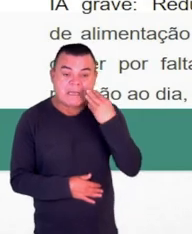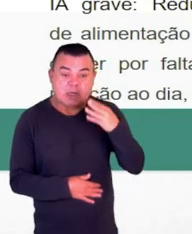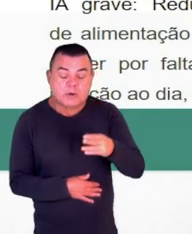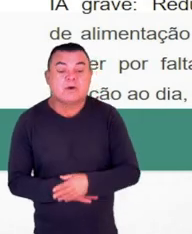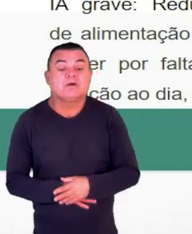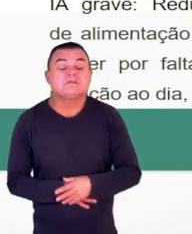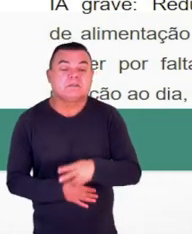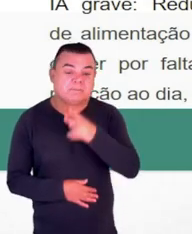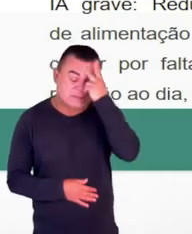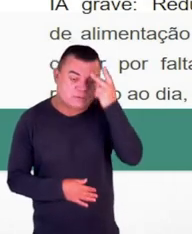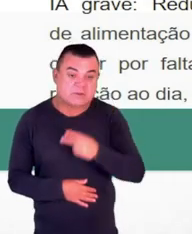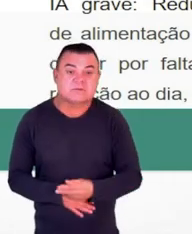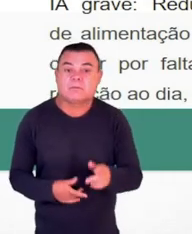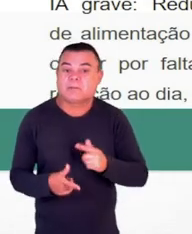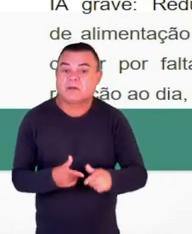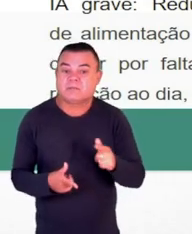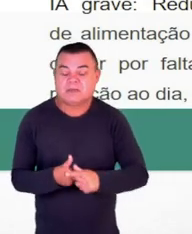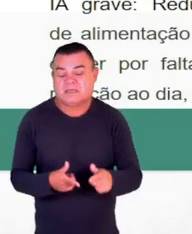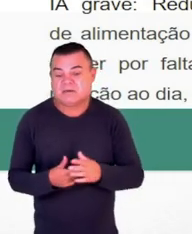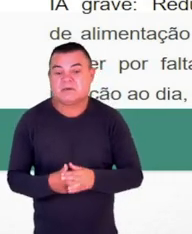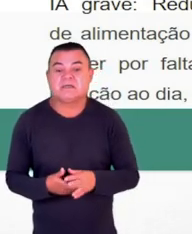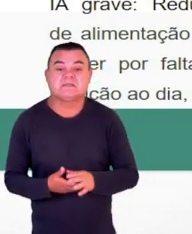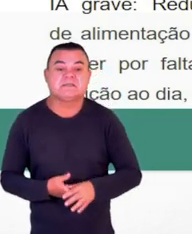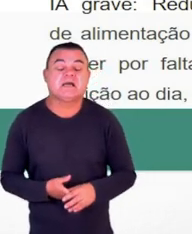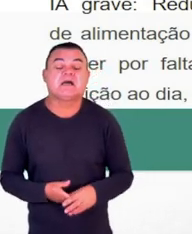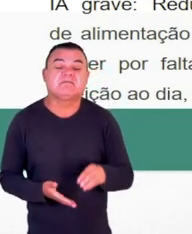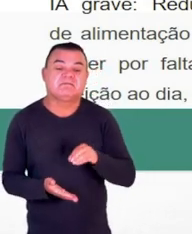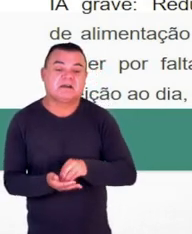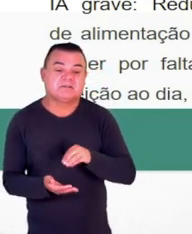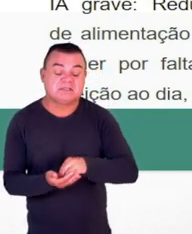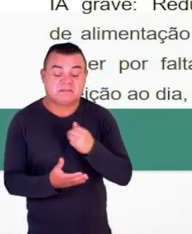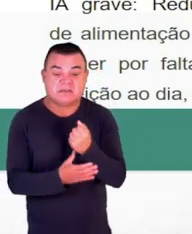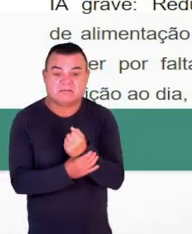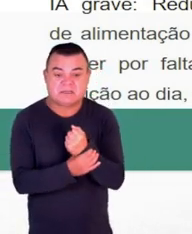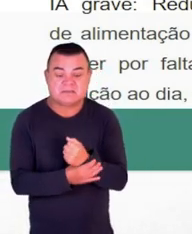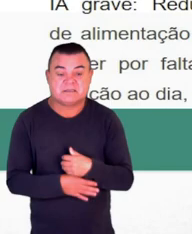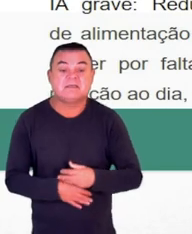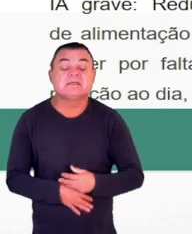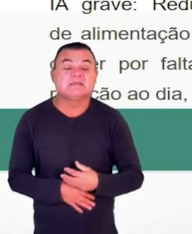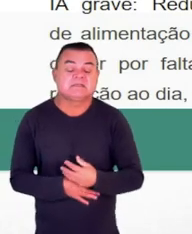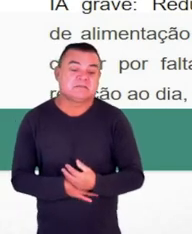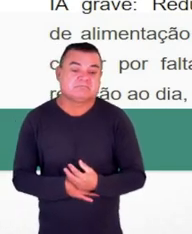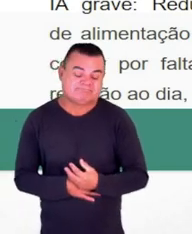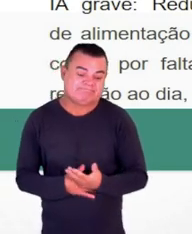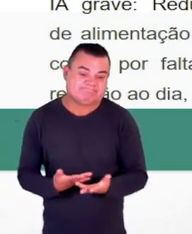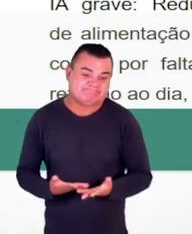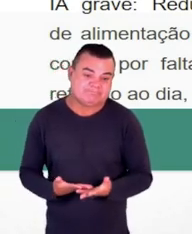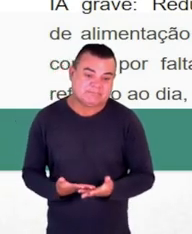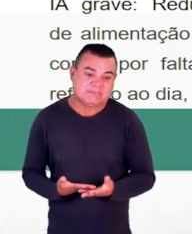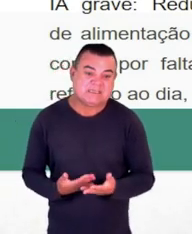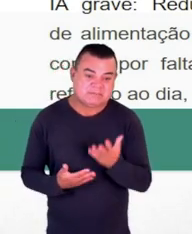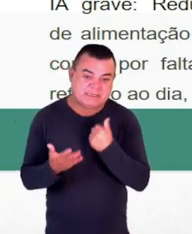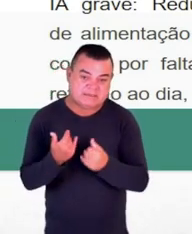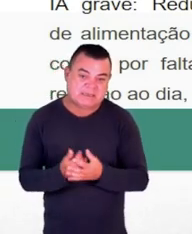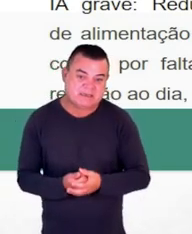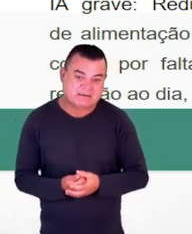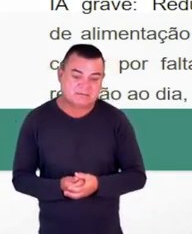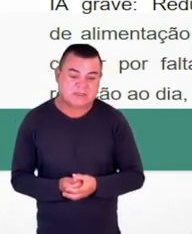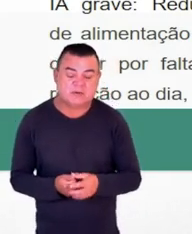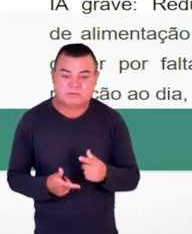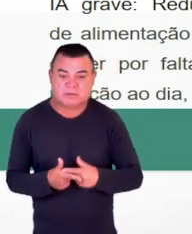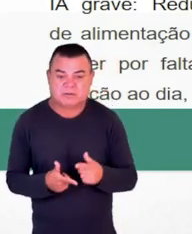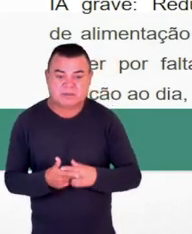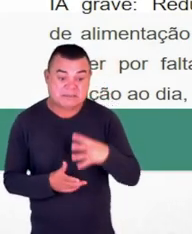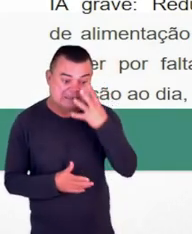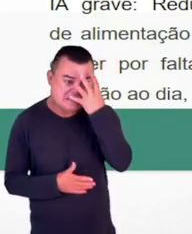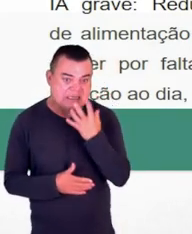grave Às vezes a gente se pergunta o que que é a insegurança alimentar grave né de acordo com essa escala que ela é aplicada que elas é